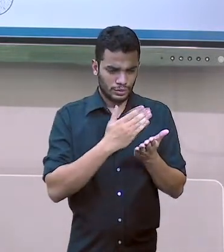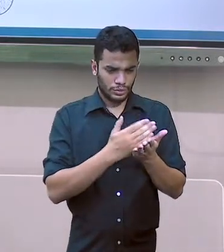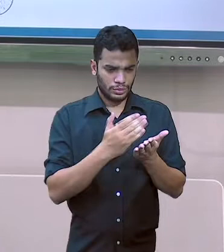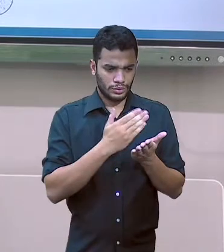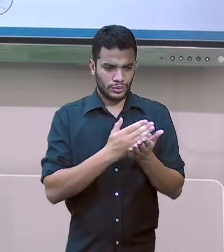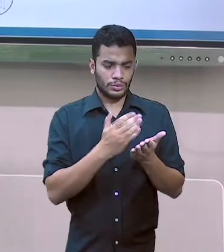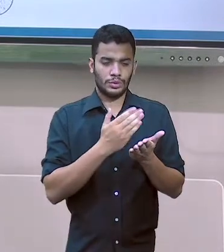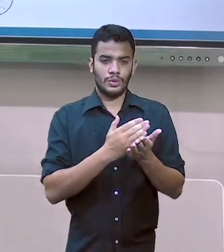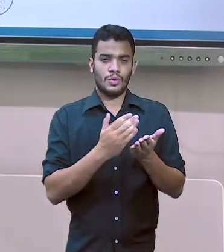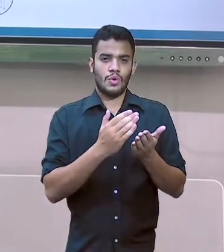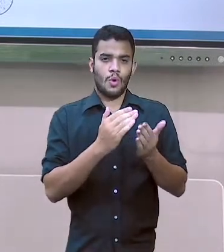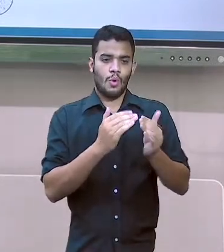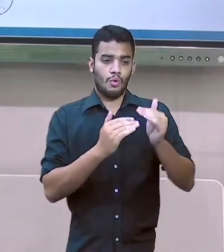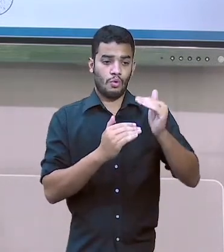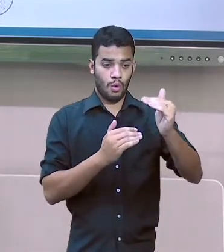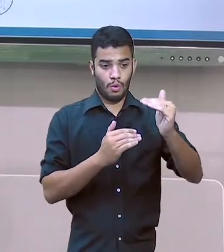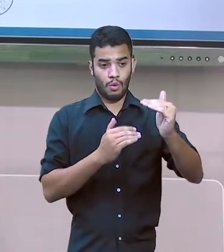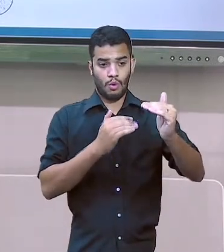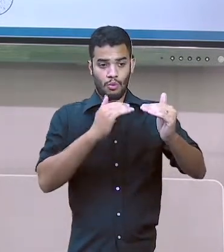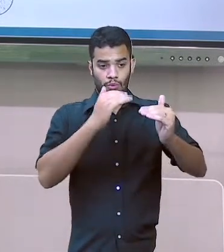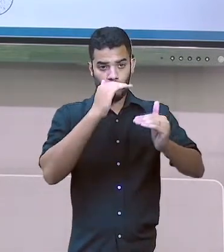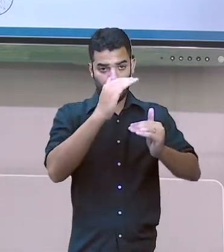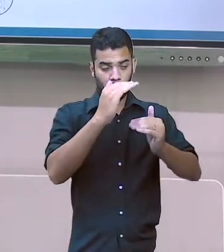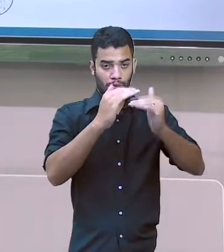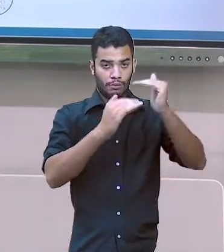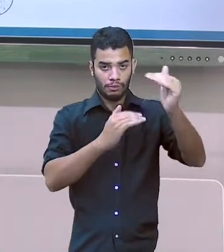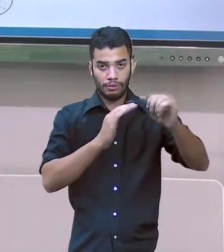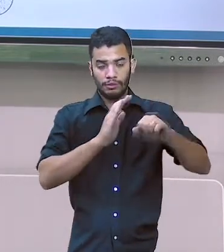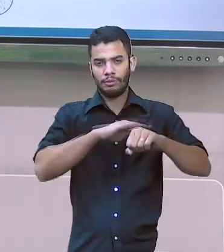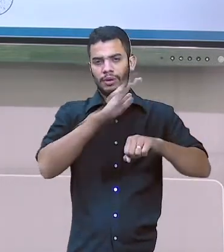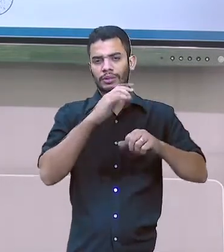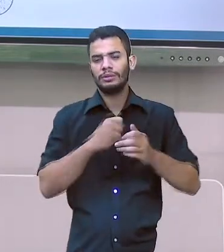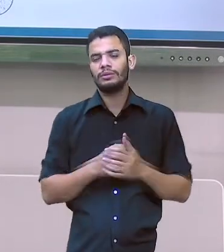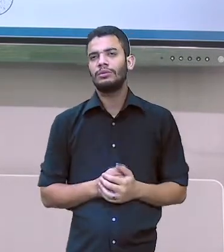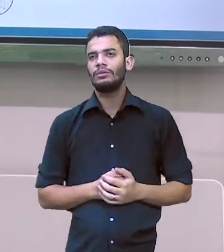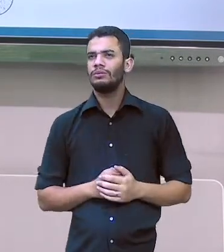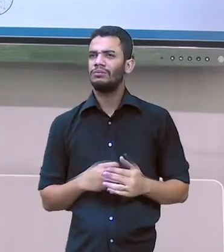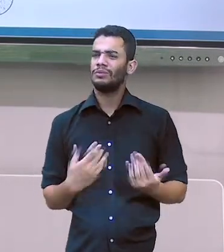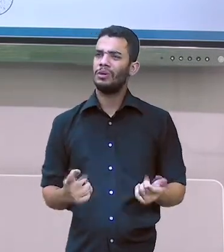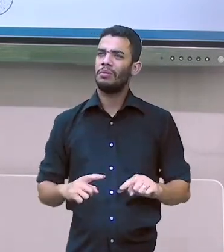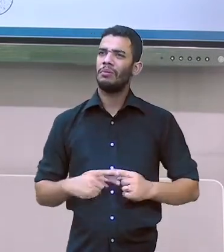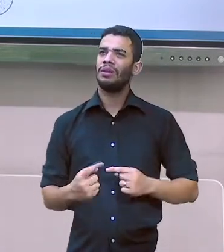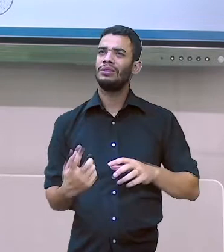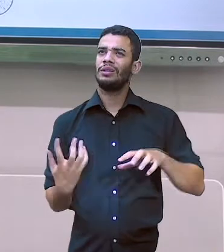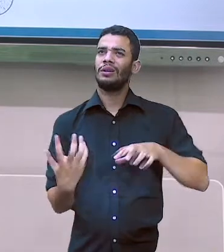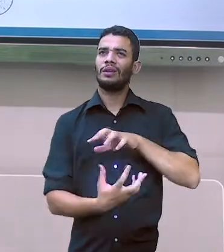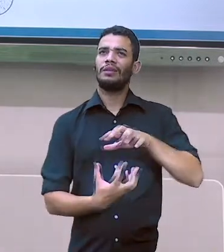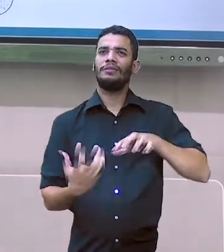Eliane, mas a Revolução Industrial não foi no século XVIII?